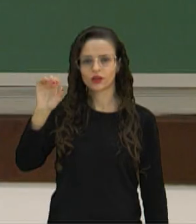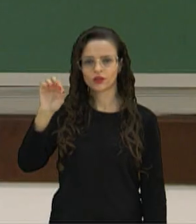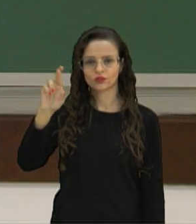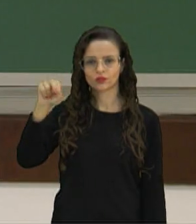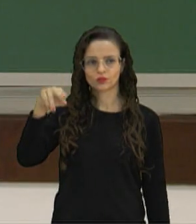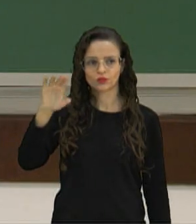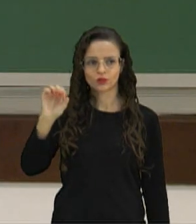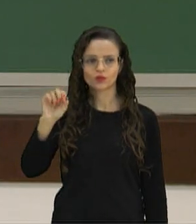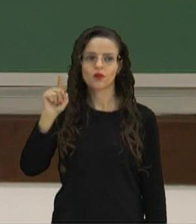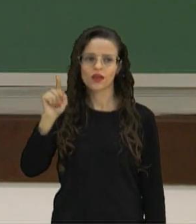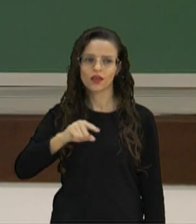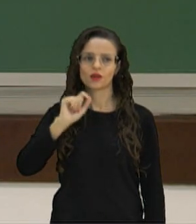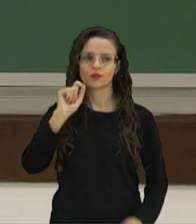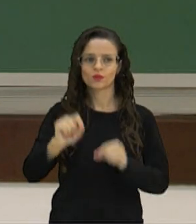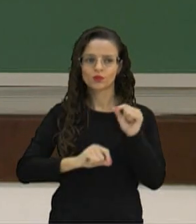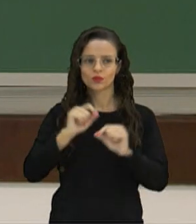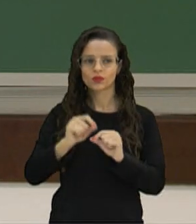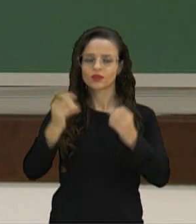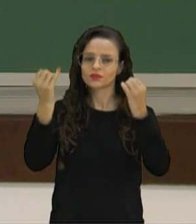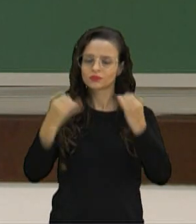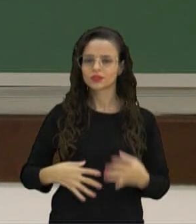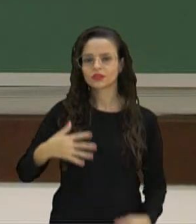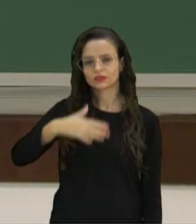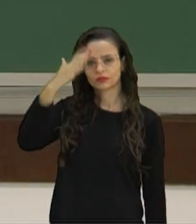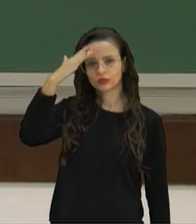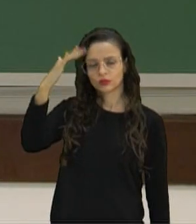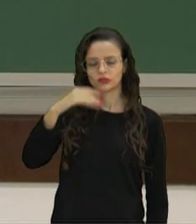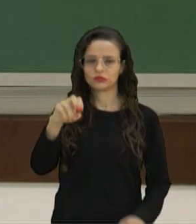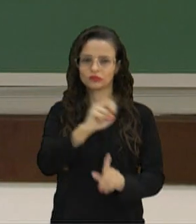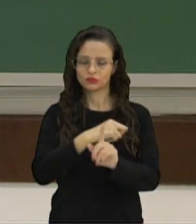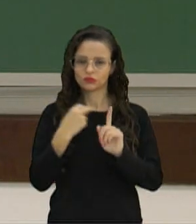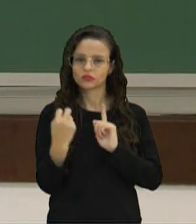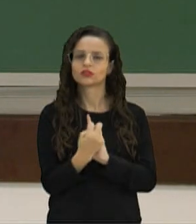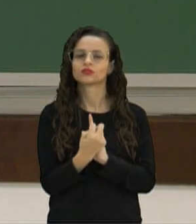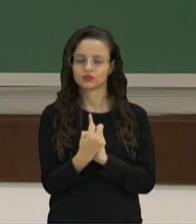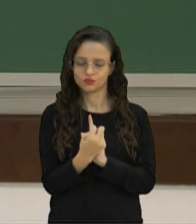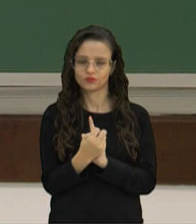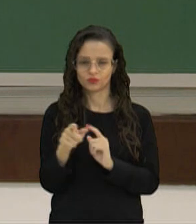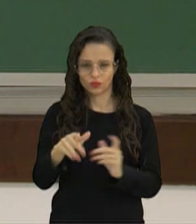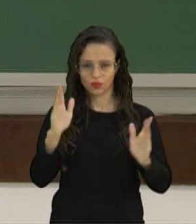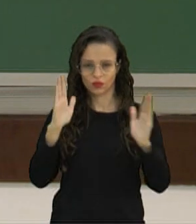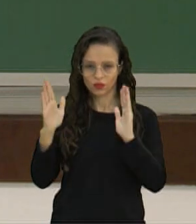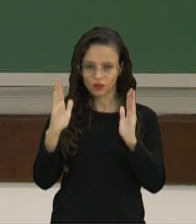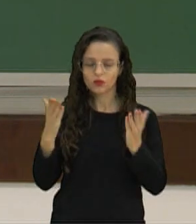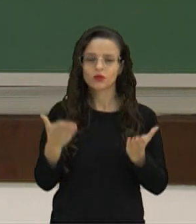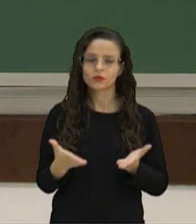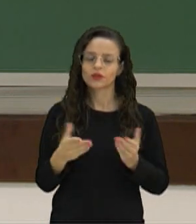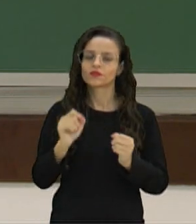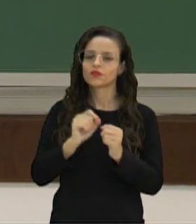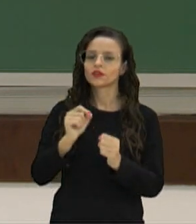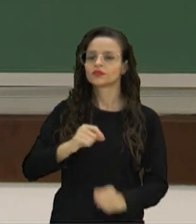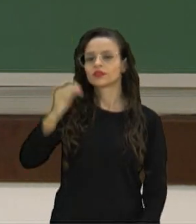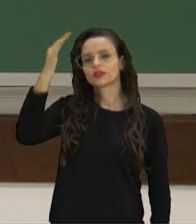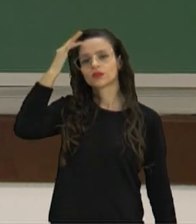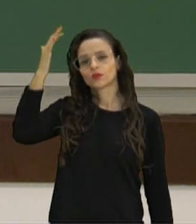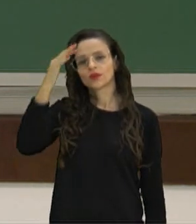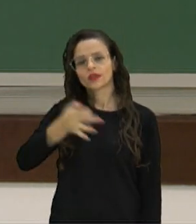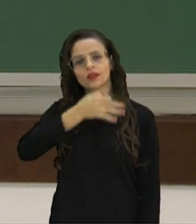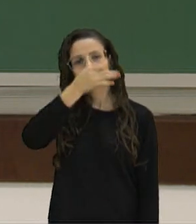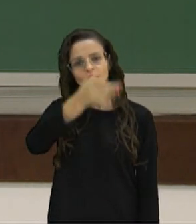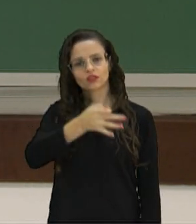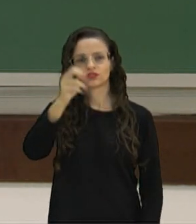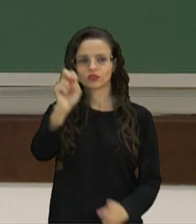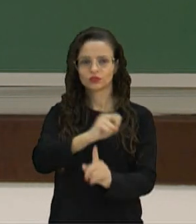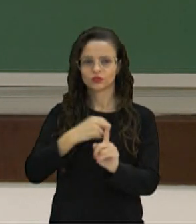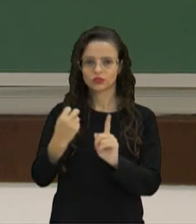Esclarecimento. Nessa época surgiu o projeto de teoria da sociedade, fazer uma teoria crítica da sociedade.